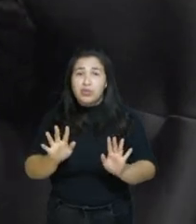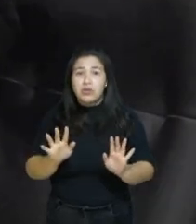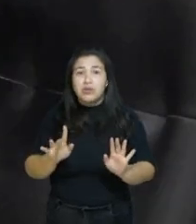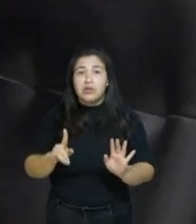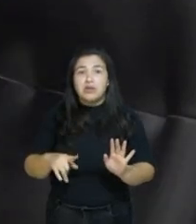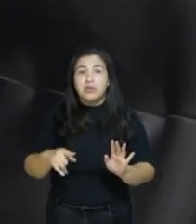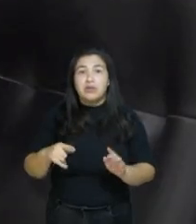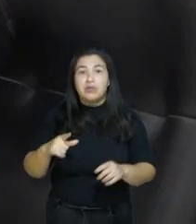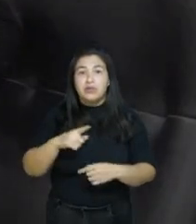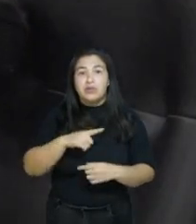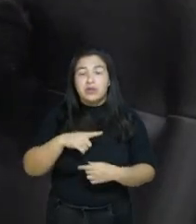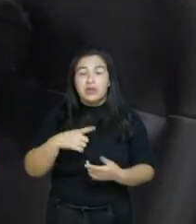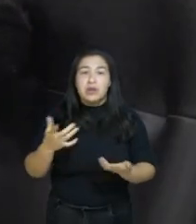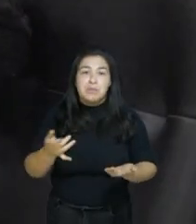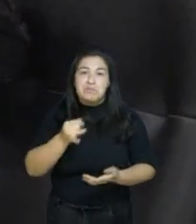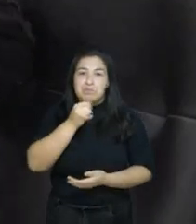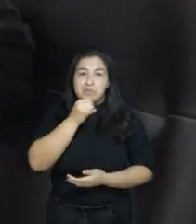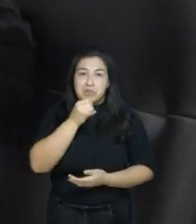batendo nesse lugar, né?